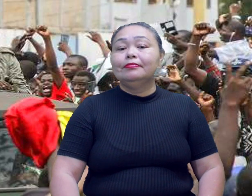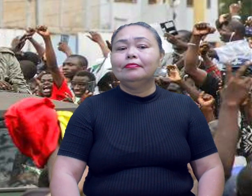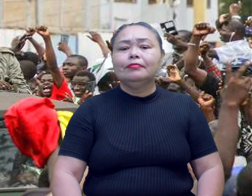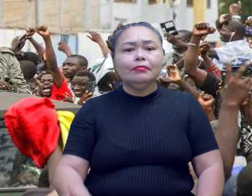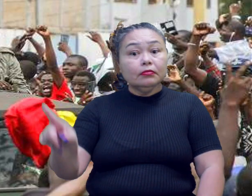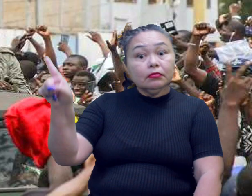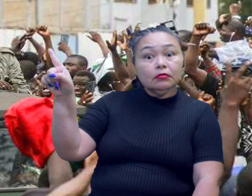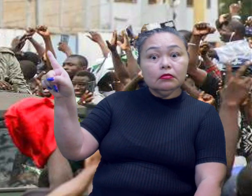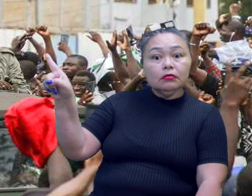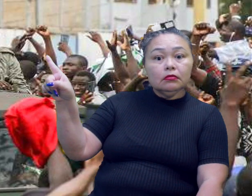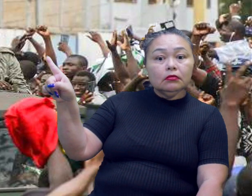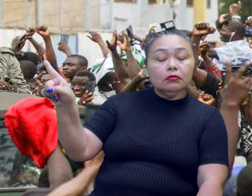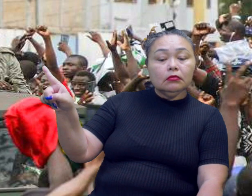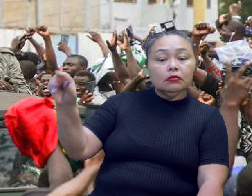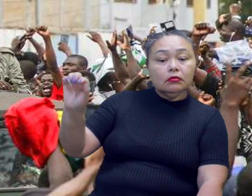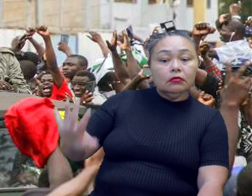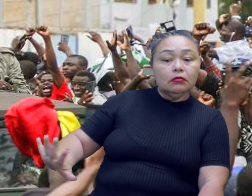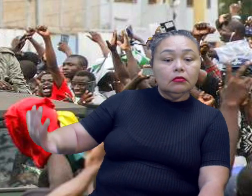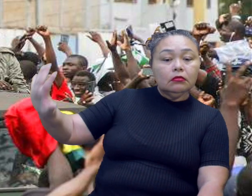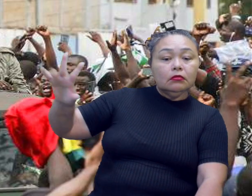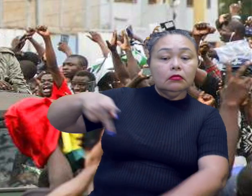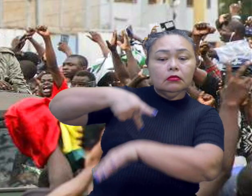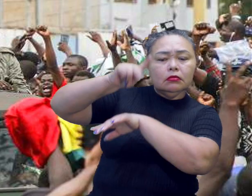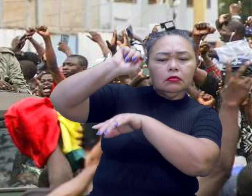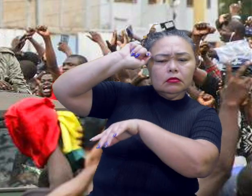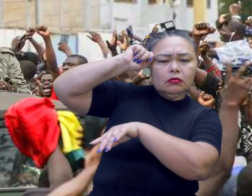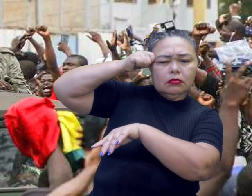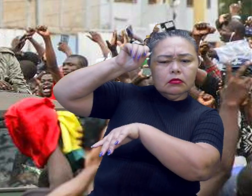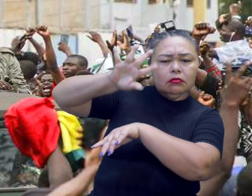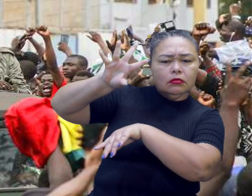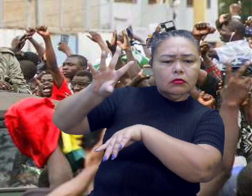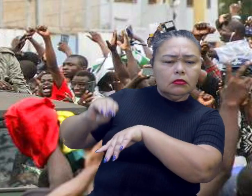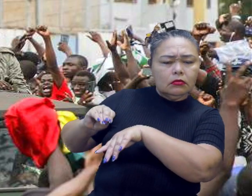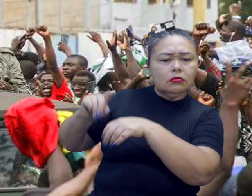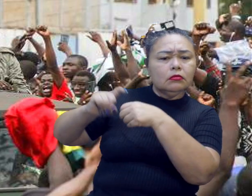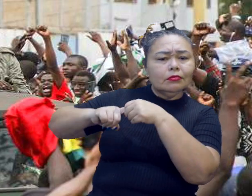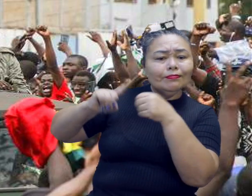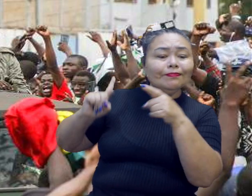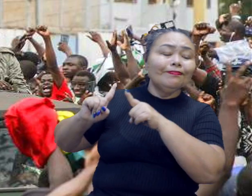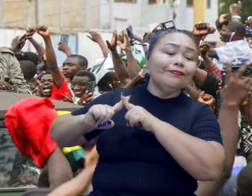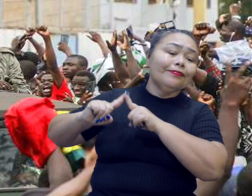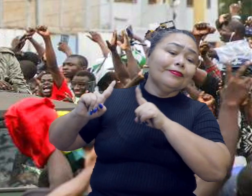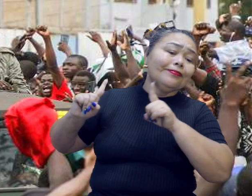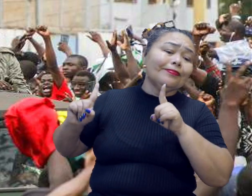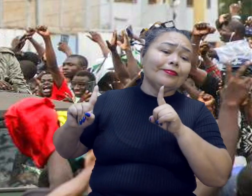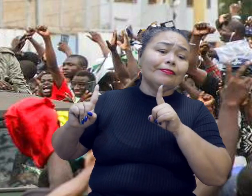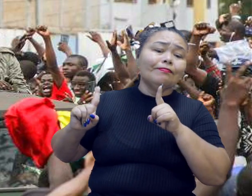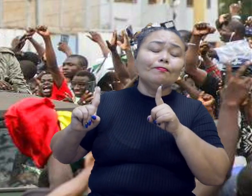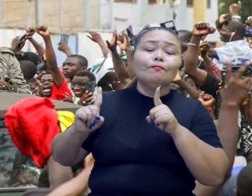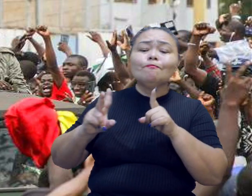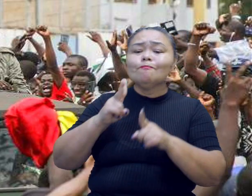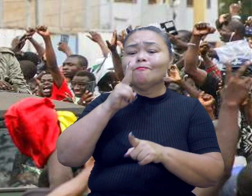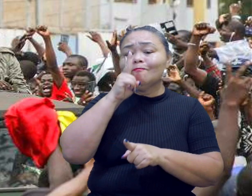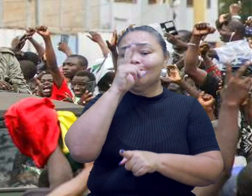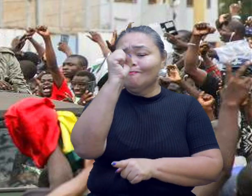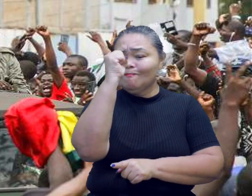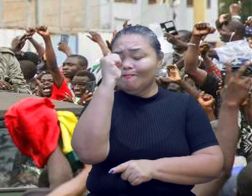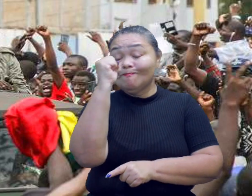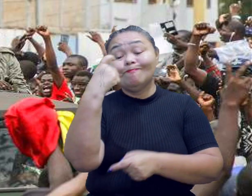Olha essa cena aí, gente. Um país da África que ele se torna independente, mas fortalece a guerra